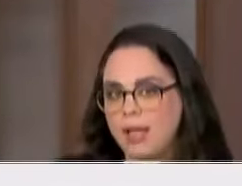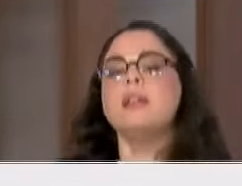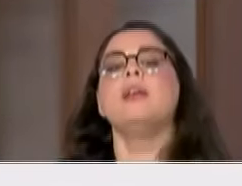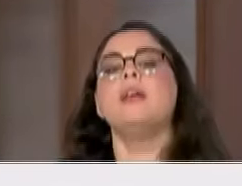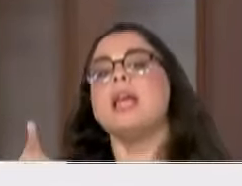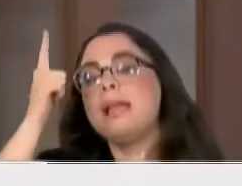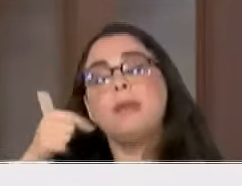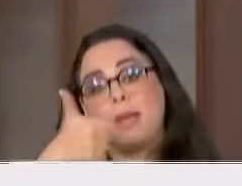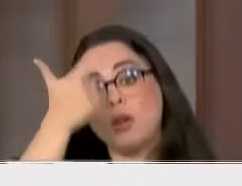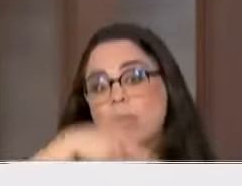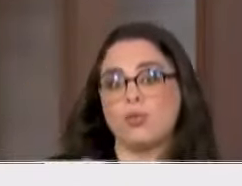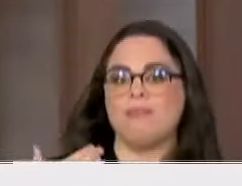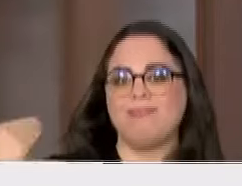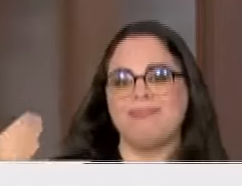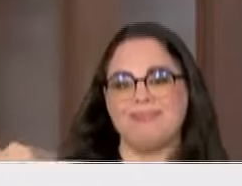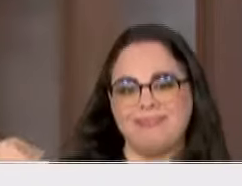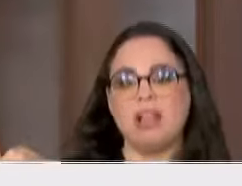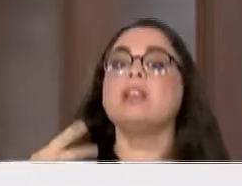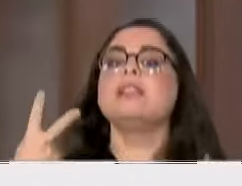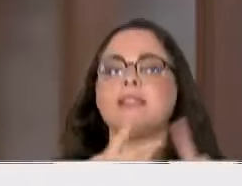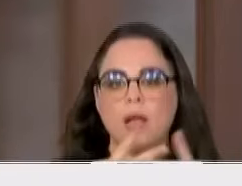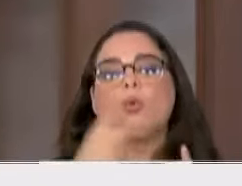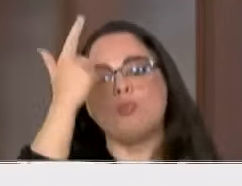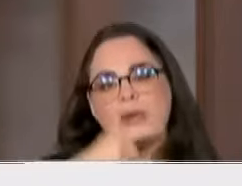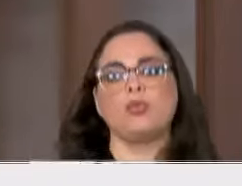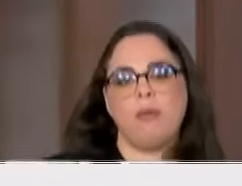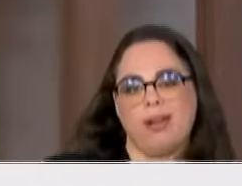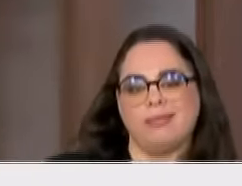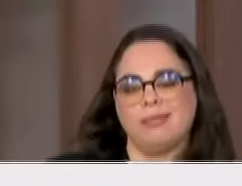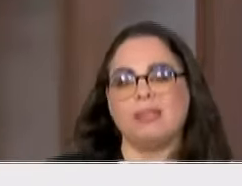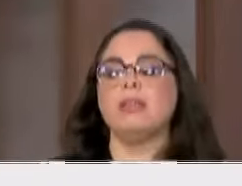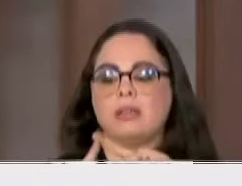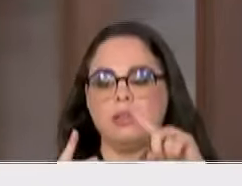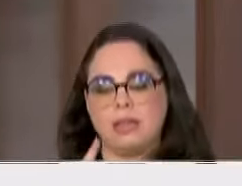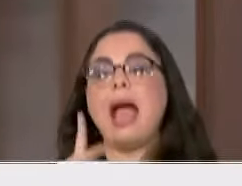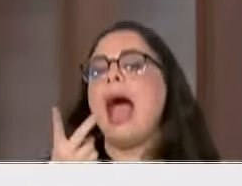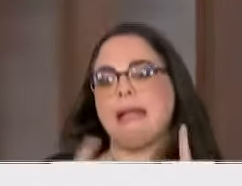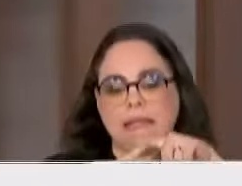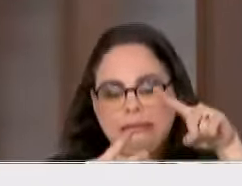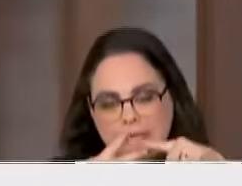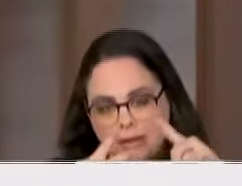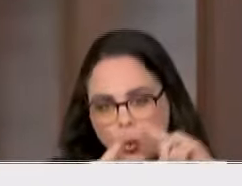residentes, e dentro dessas duas categorias é o que é estabelecido por lei, são idosos,